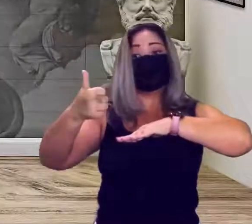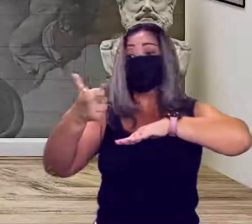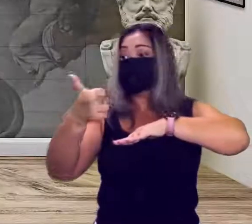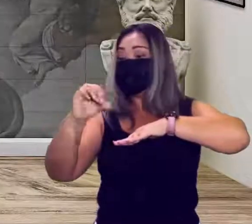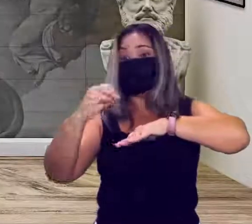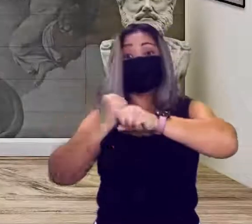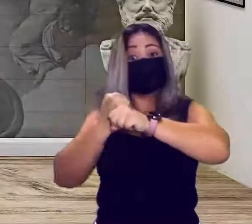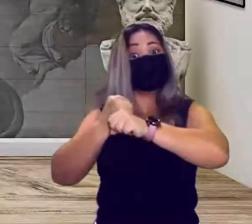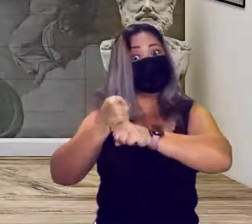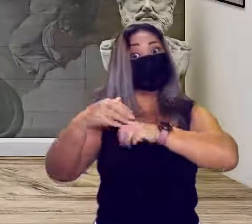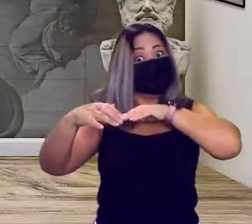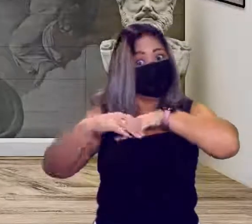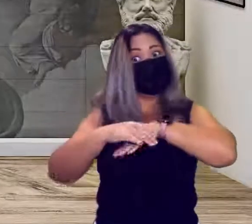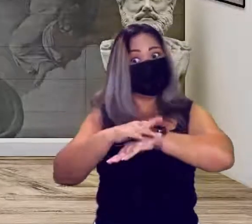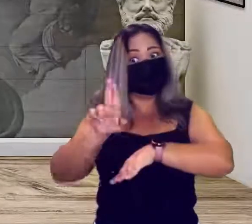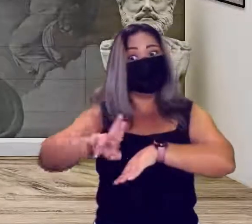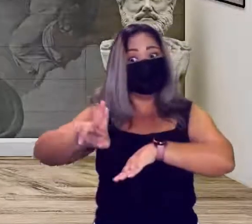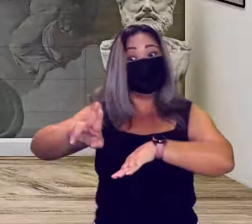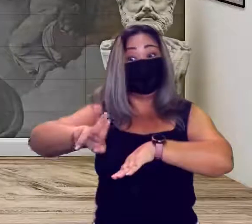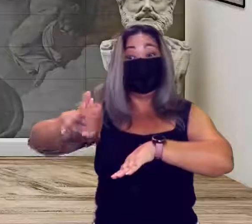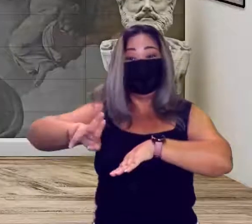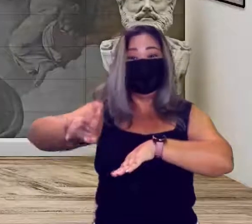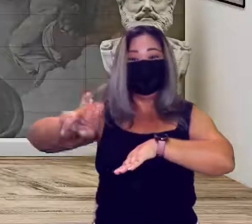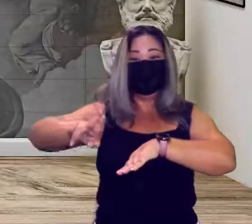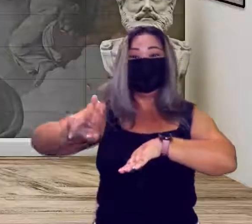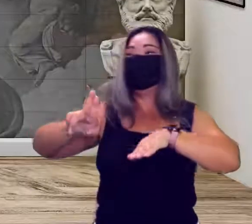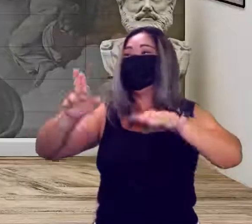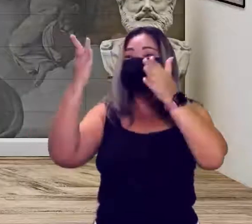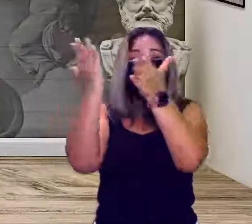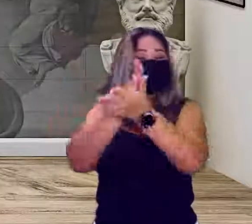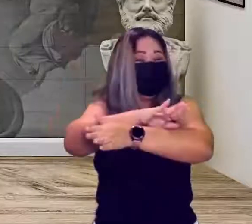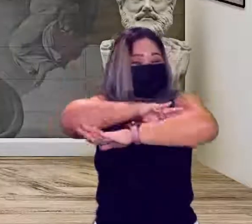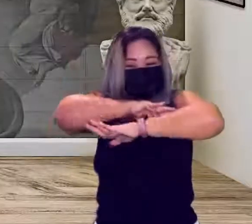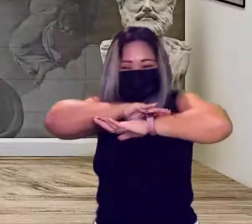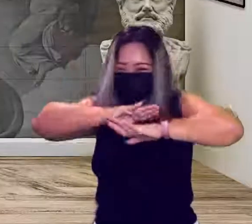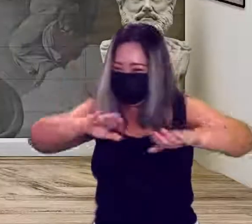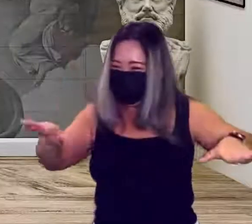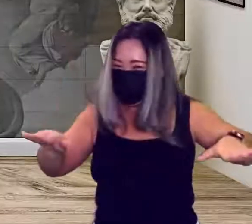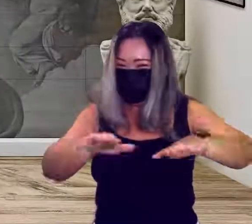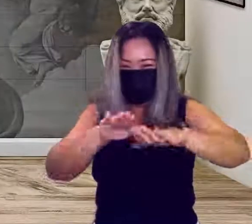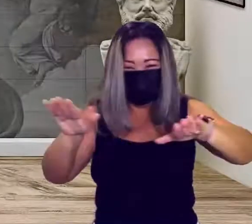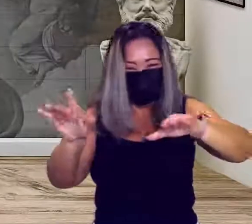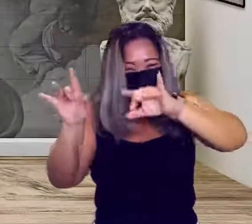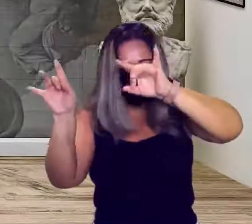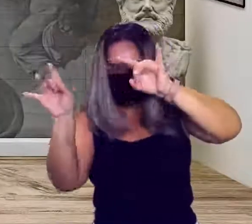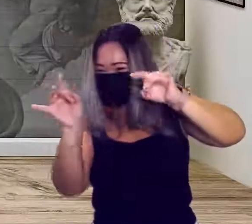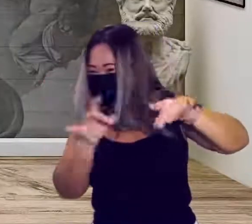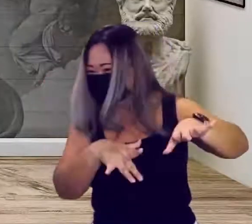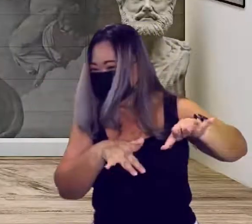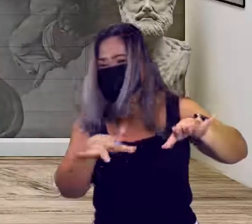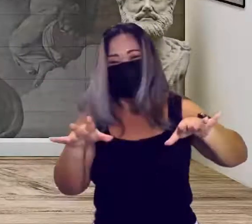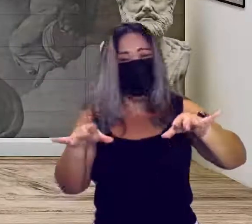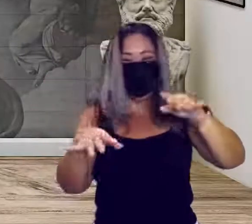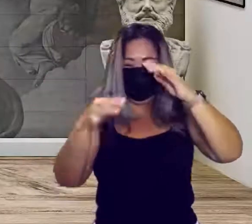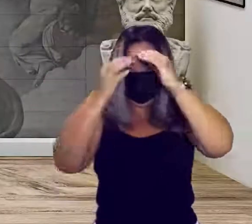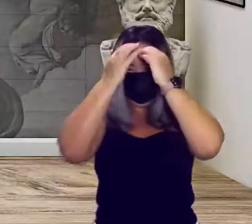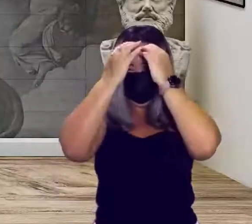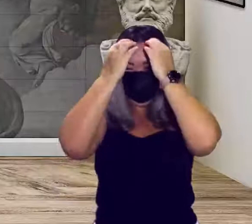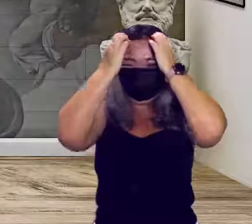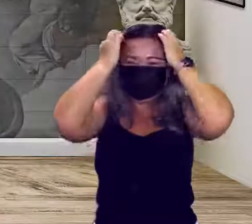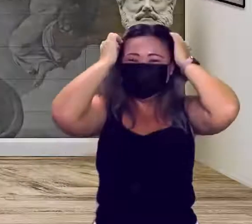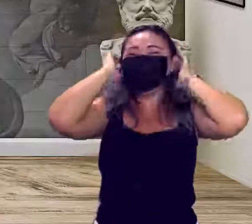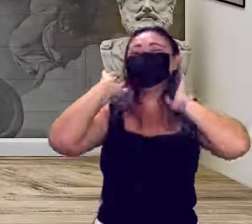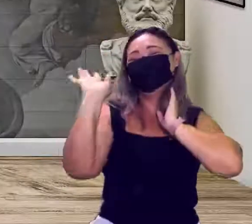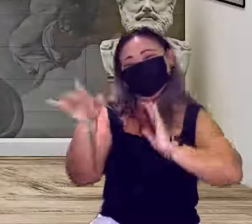anos, que eu uso 10 anos no tênis, tá? Ele vai deixar de existir. Aí já não vai existir mais. Então é